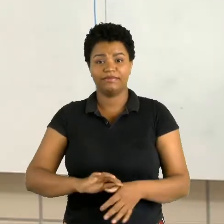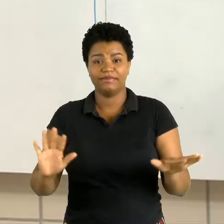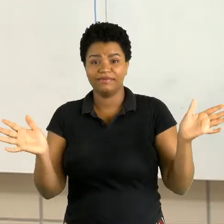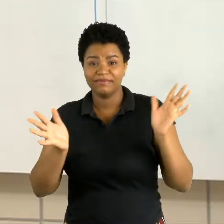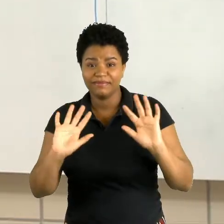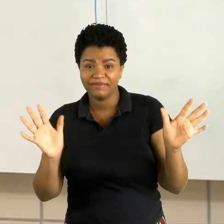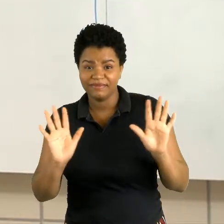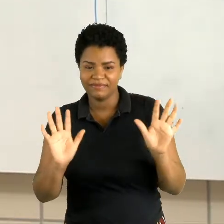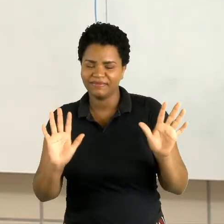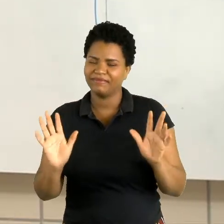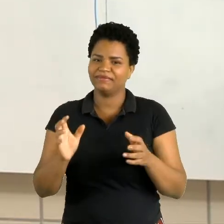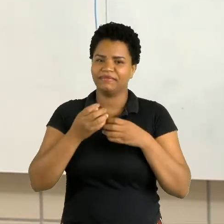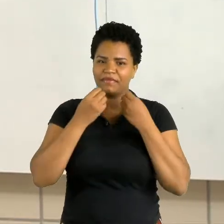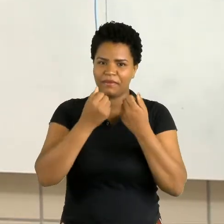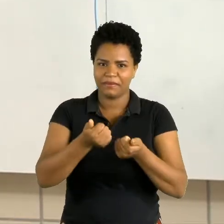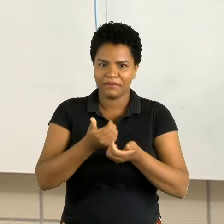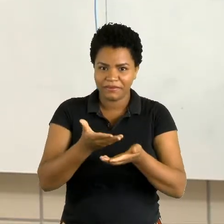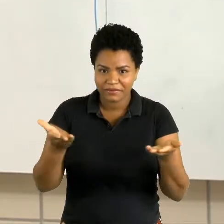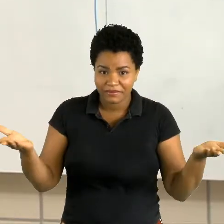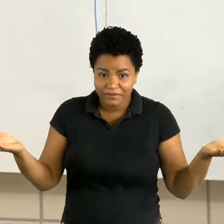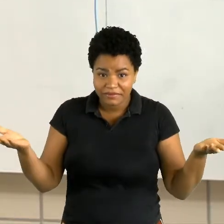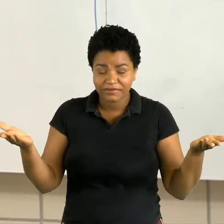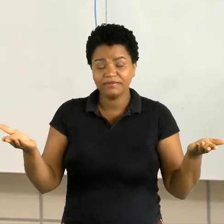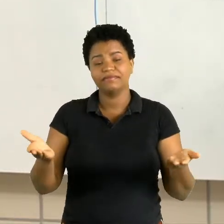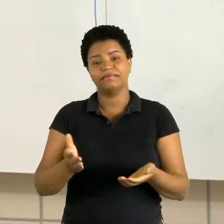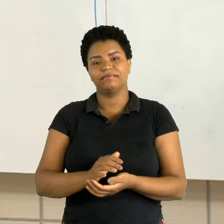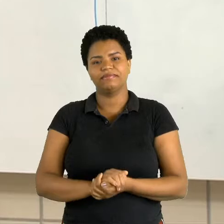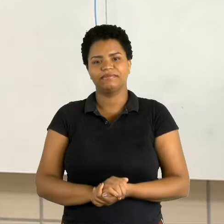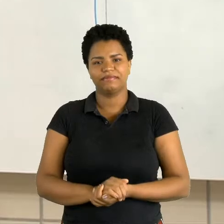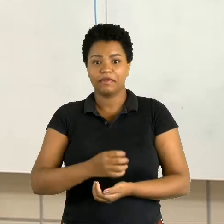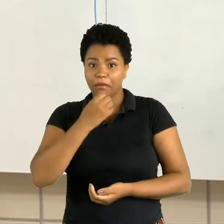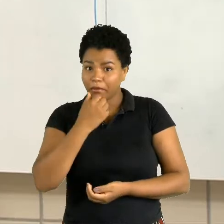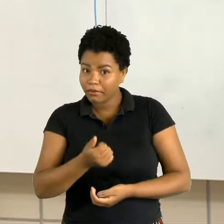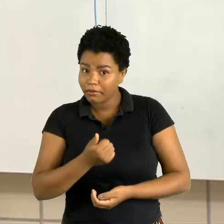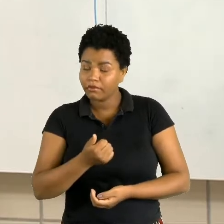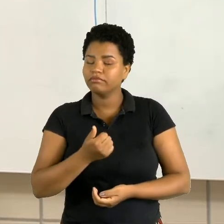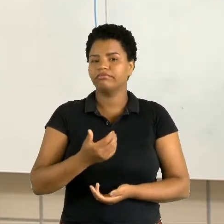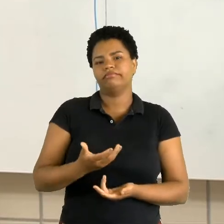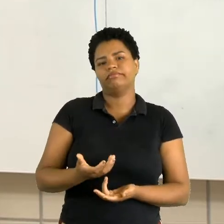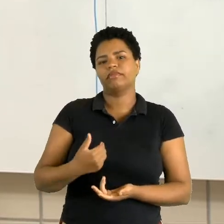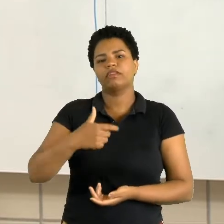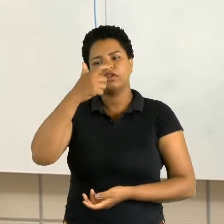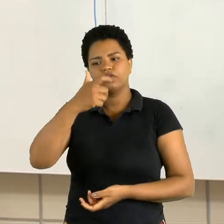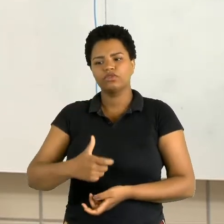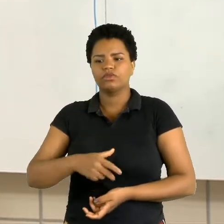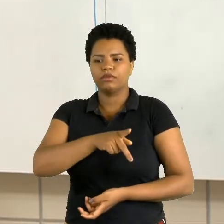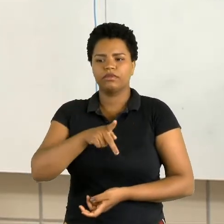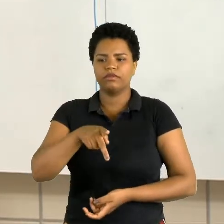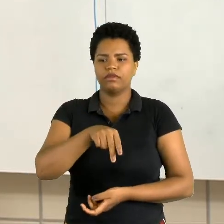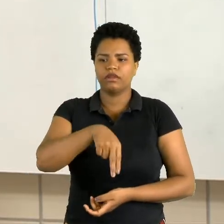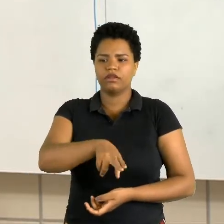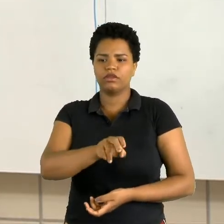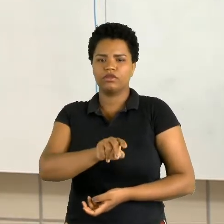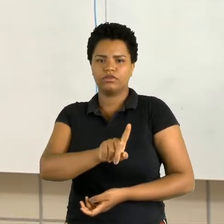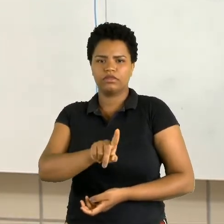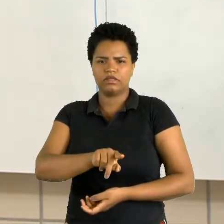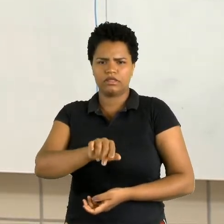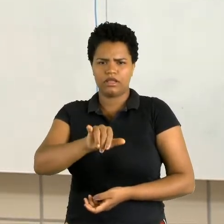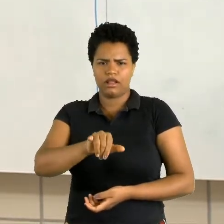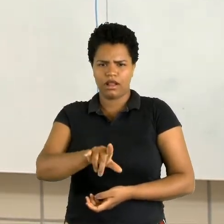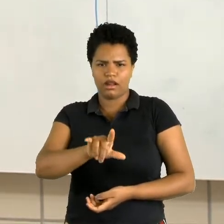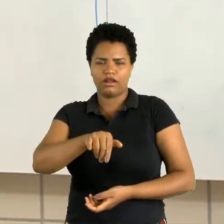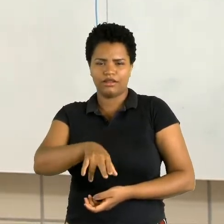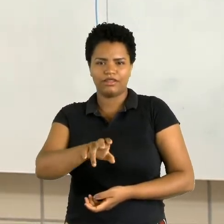Hi guys, how are you today? Very good? I'm here again, teacher Nilzilene. Ok, galera, estamos